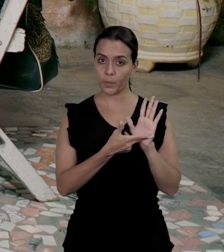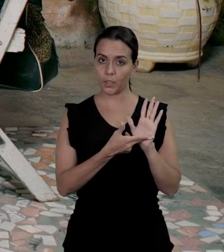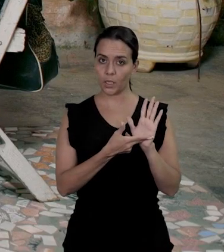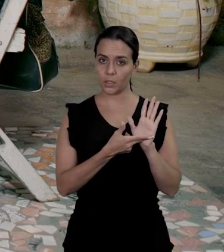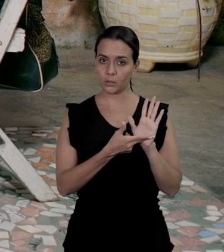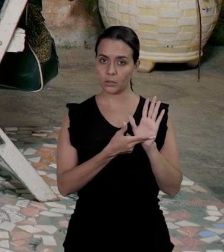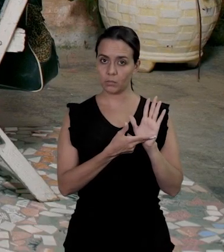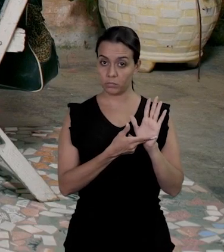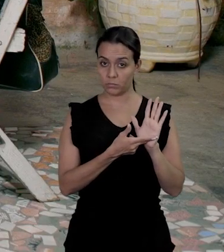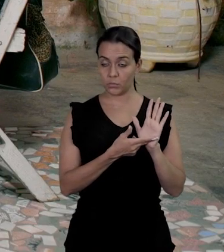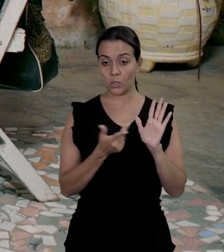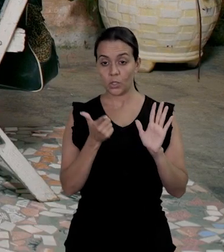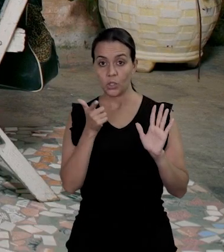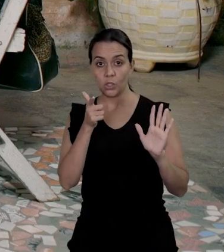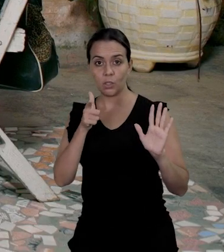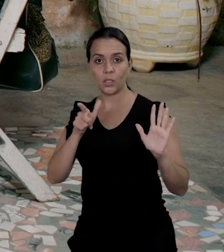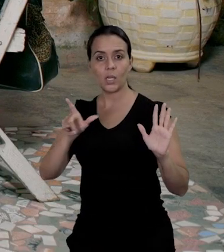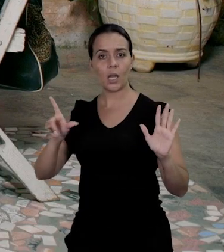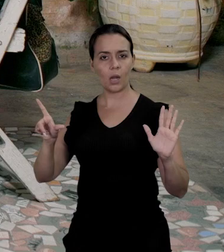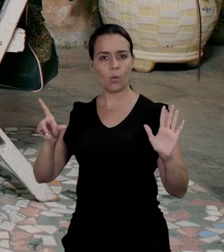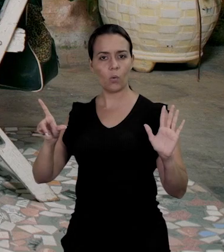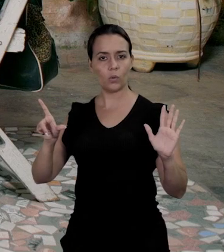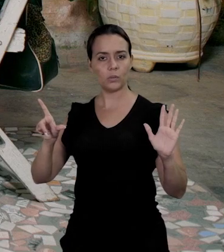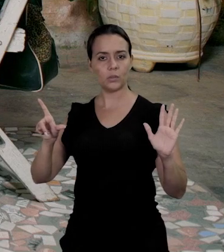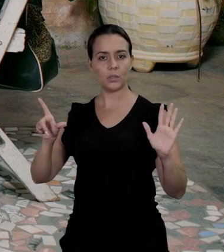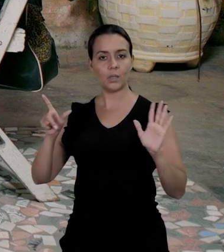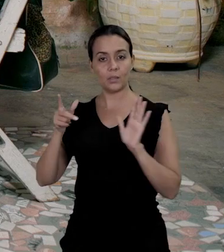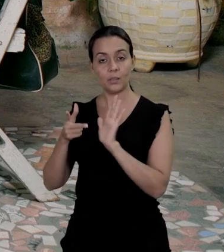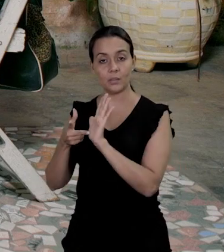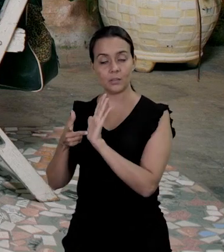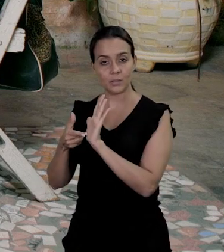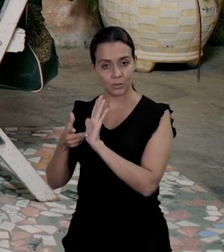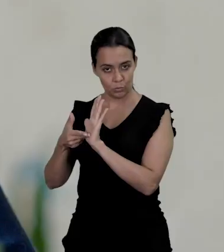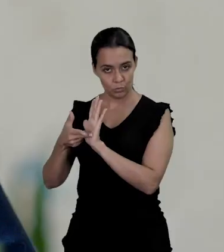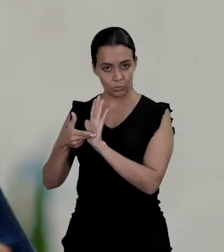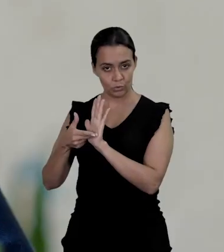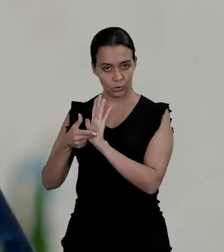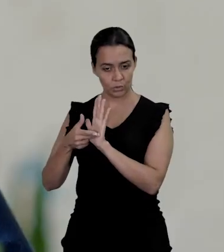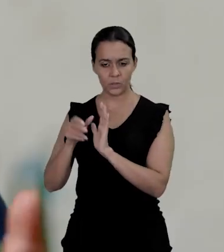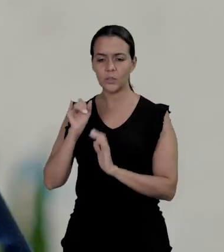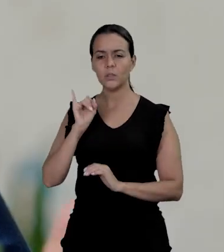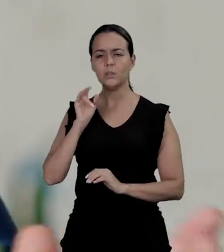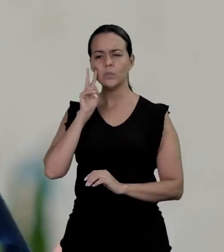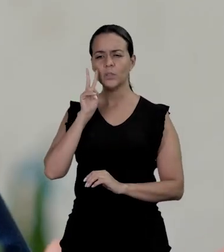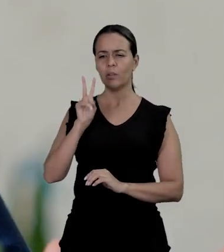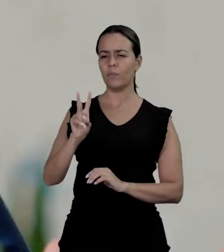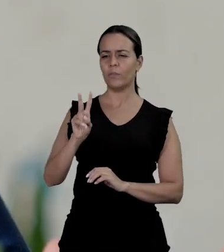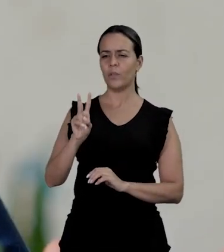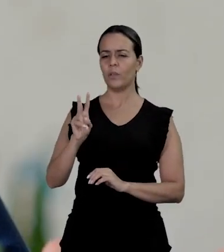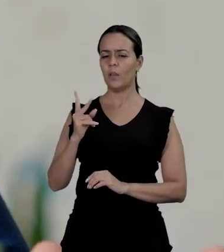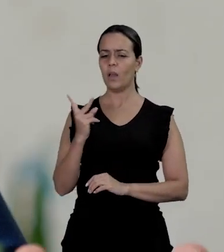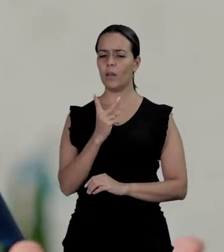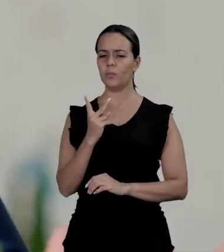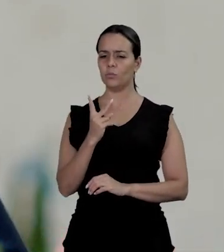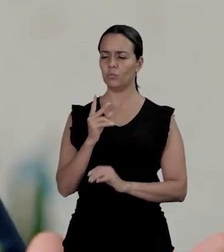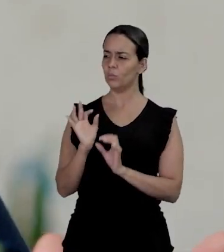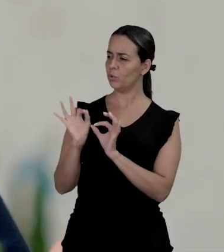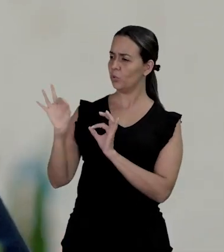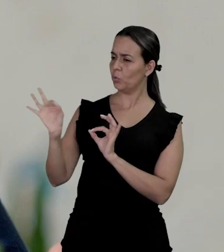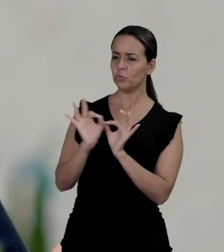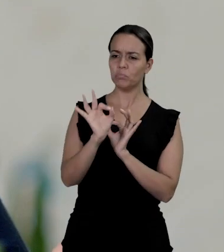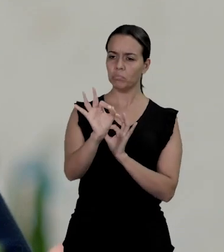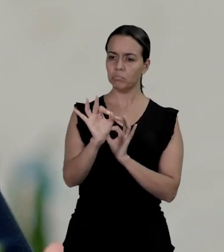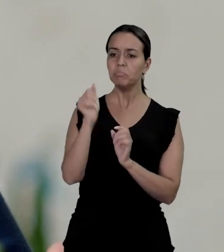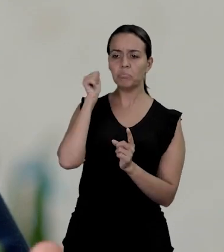está operada e uma que passou por redesignação sexual, se você olhar as duas de longe, você não vai saber qual